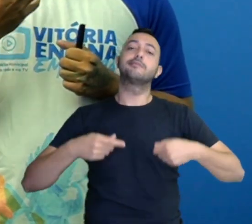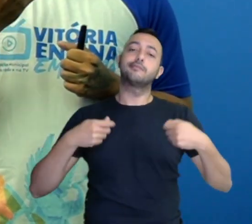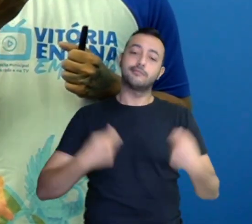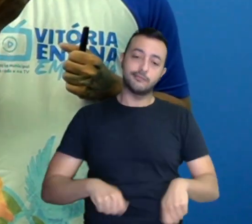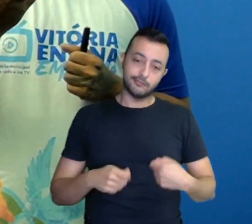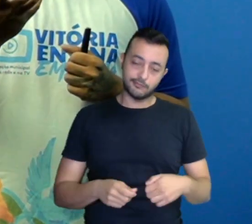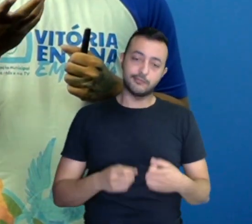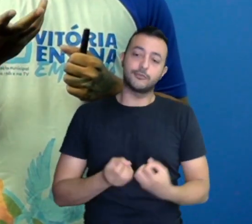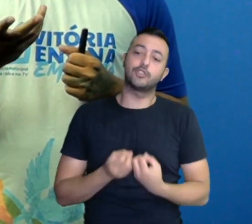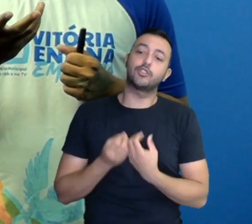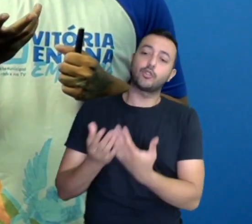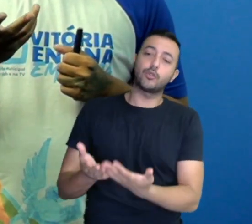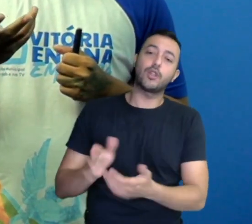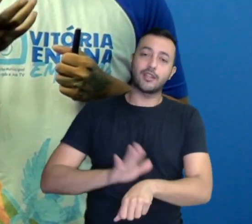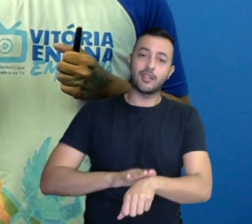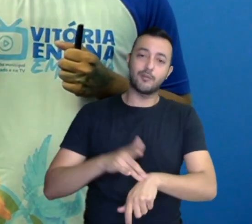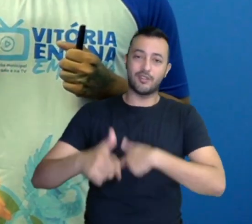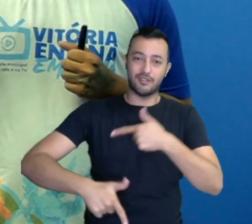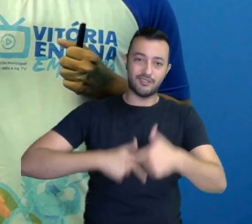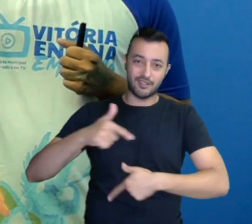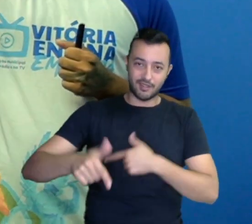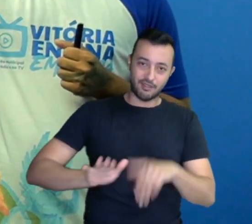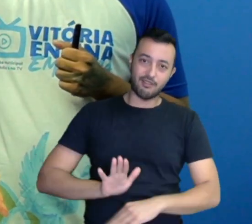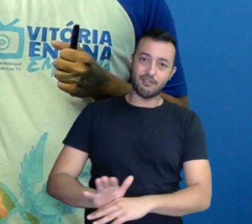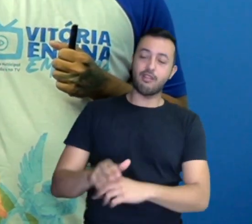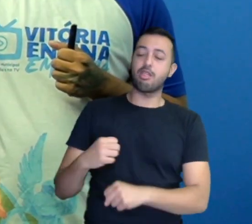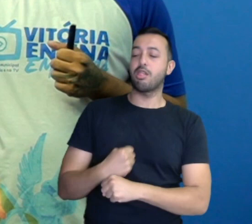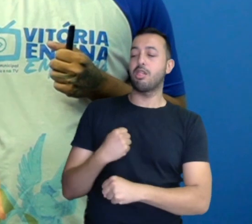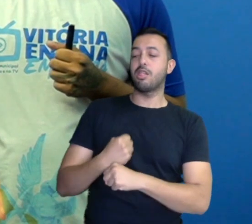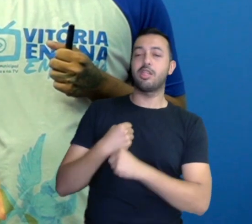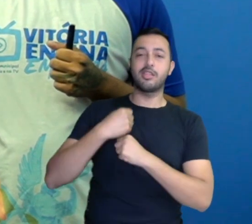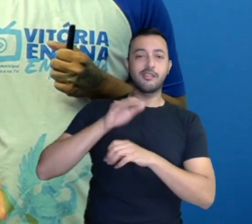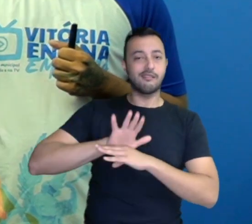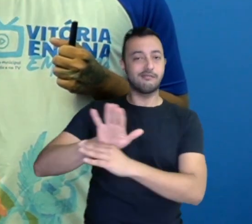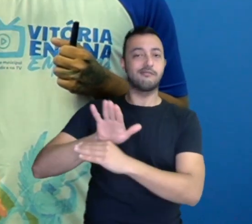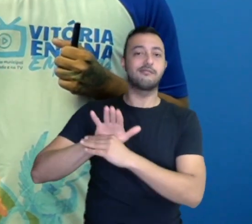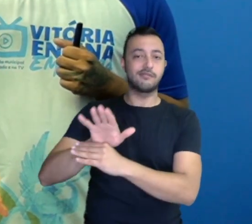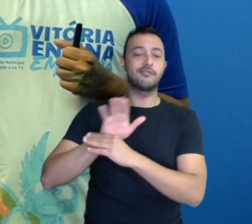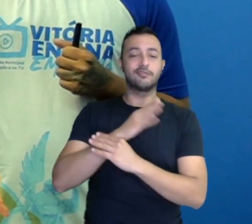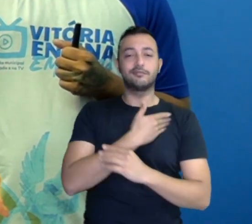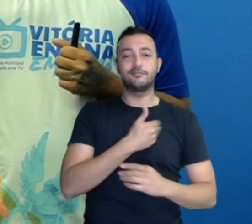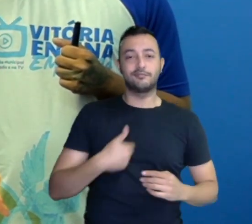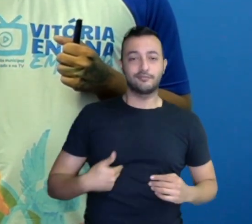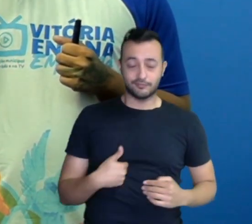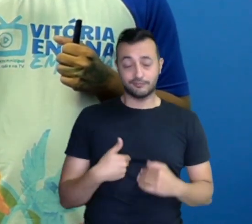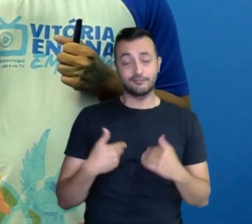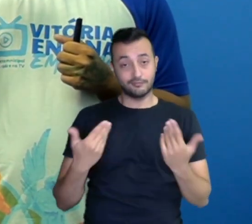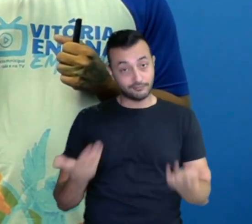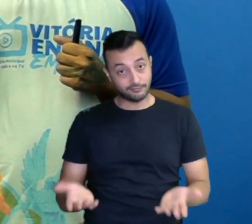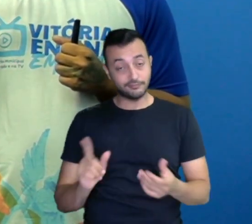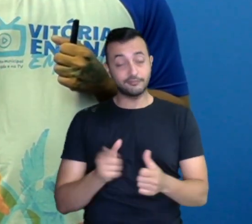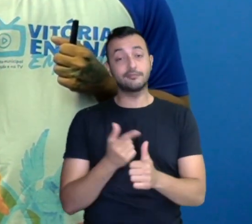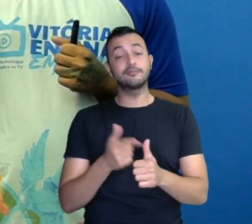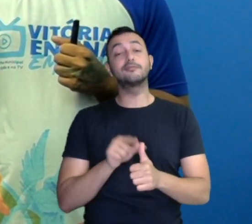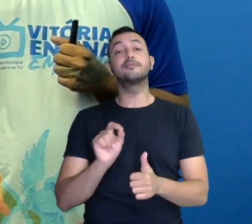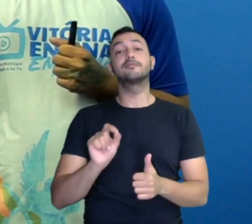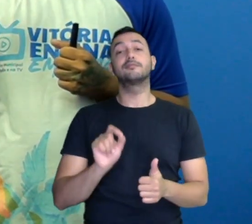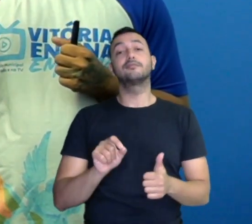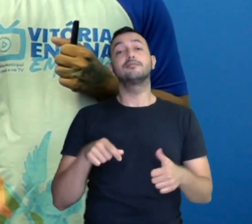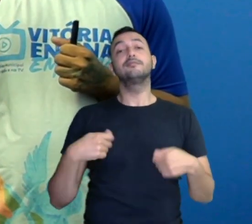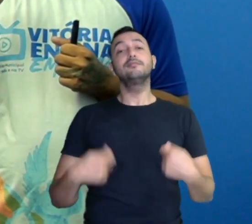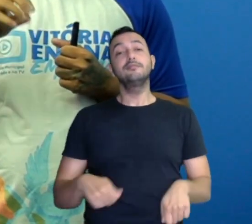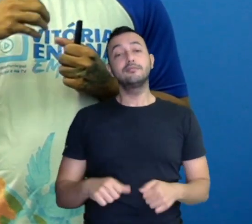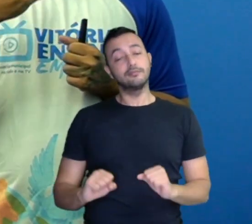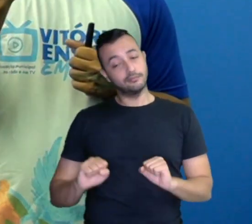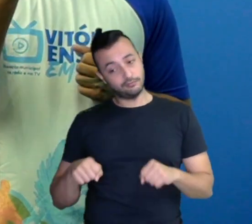deveria doar o seu tempo de serviço para construções dessa realeza. E no sentido de quê? Primeiro, eles deveriam doar esse tempo